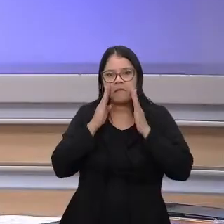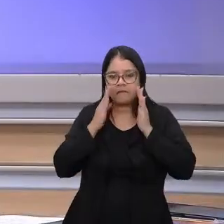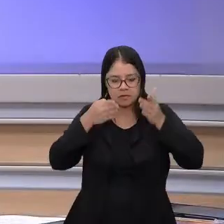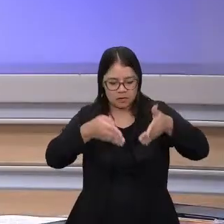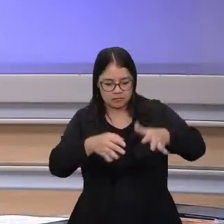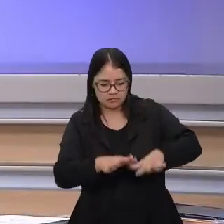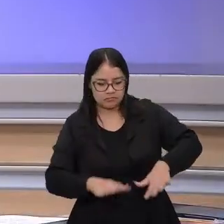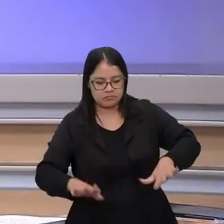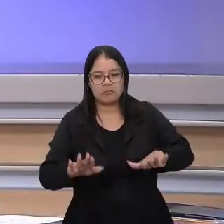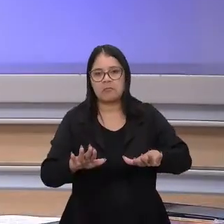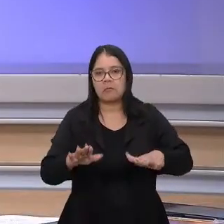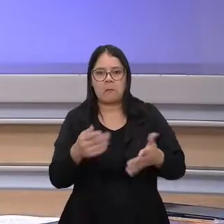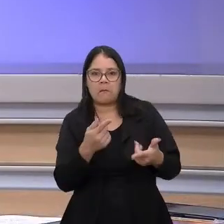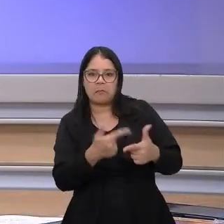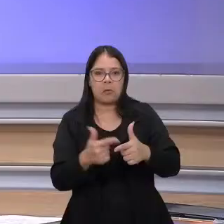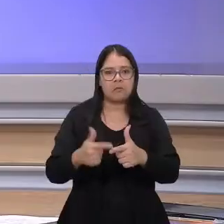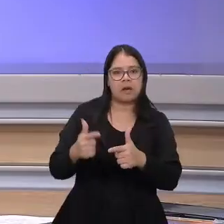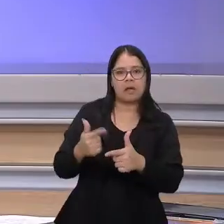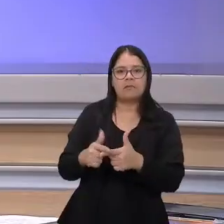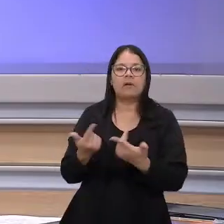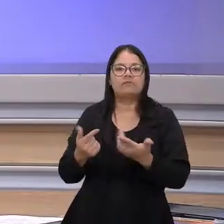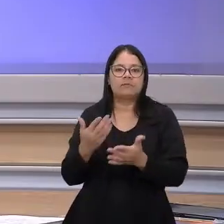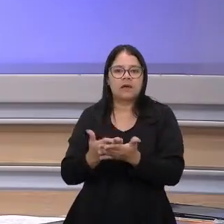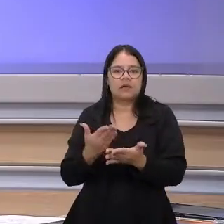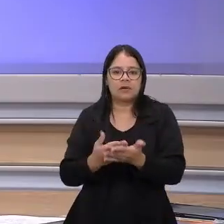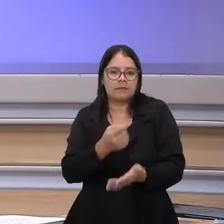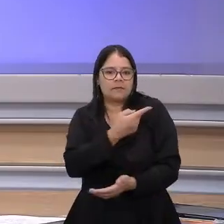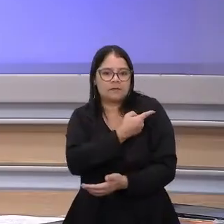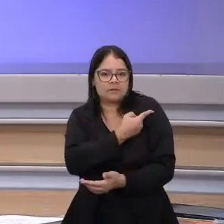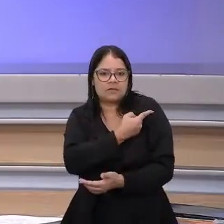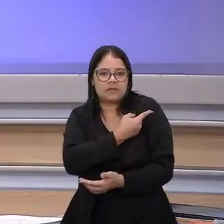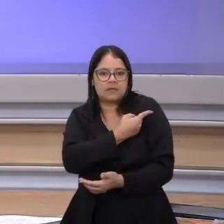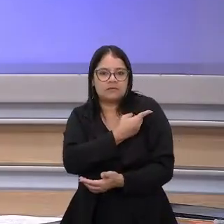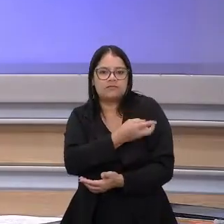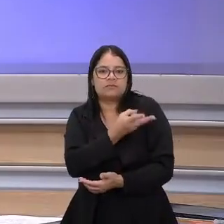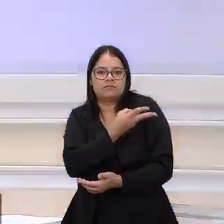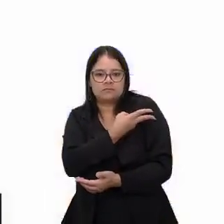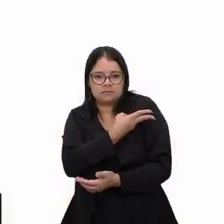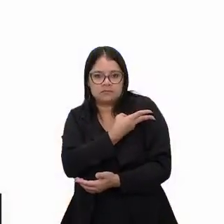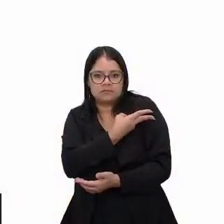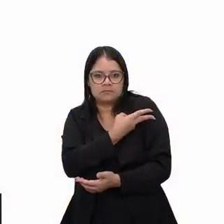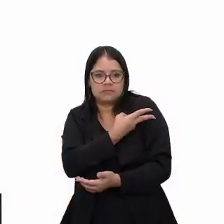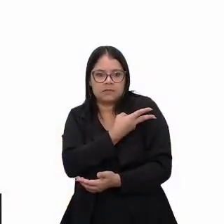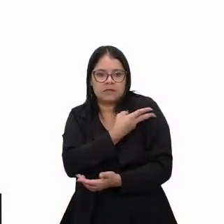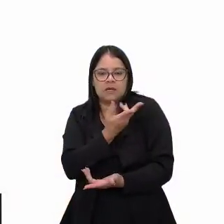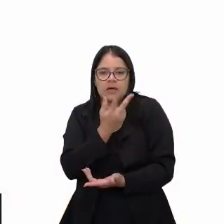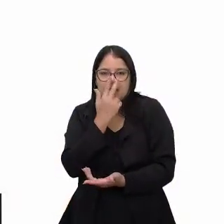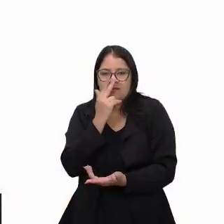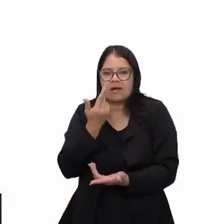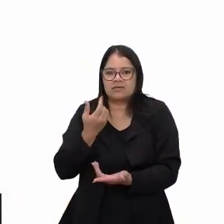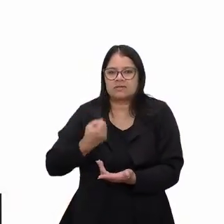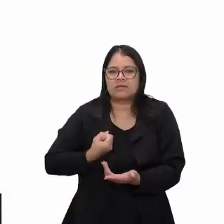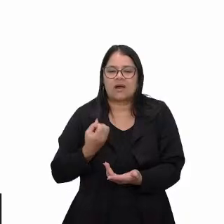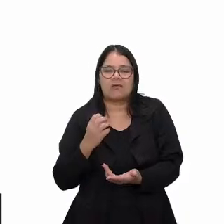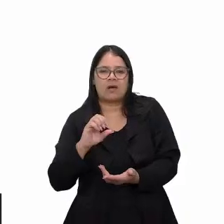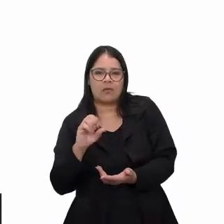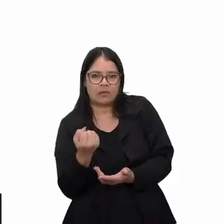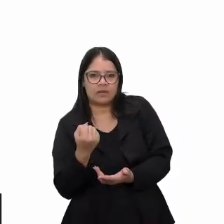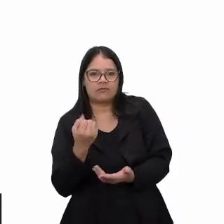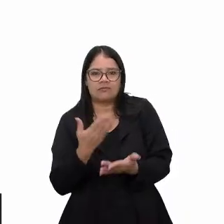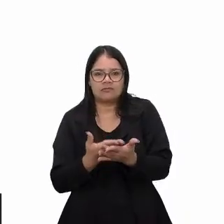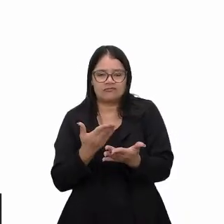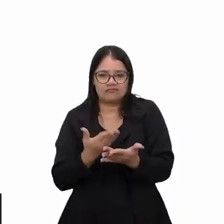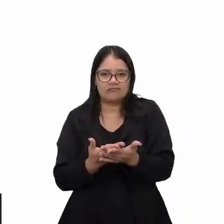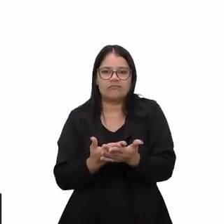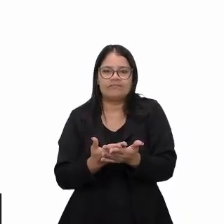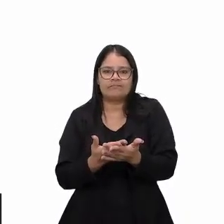situação. E essa aula aqui é da primeira série, no segundo bimestre, se não me engano, aula 8, você está ali. Deixa eu ver aqui, só confirmar